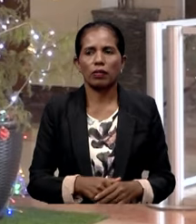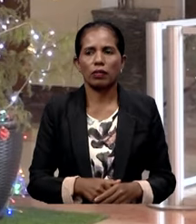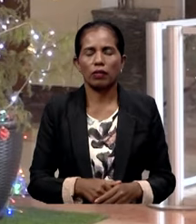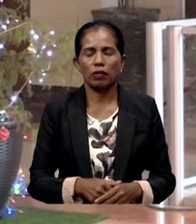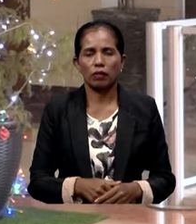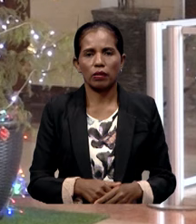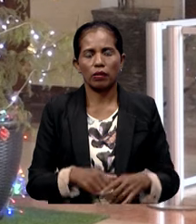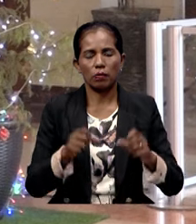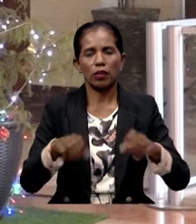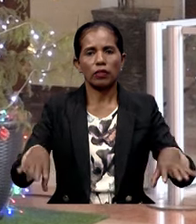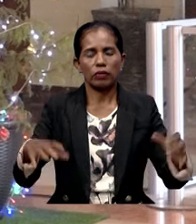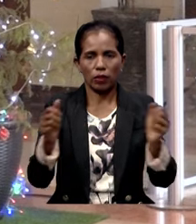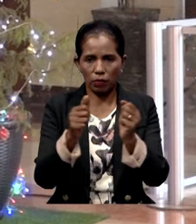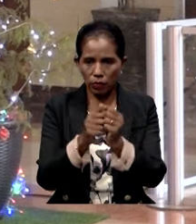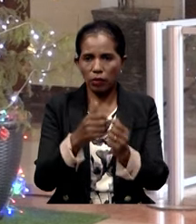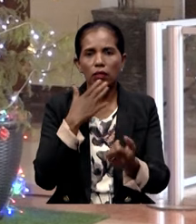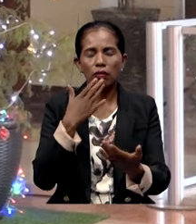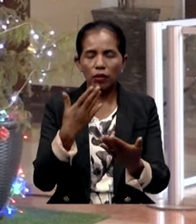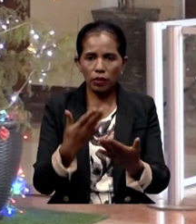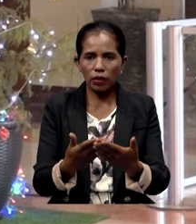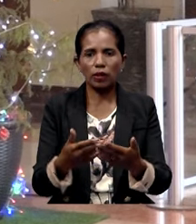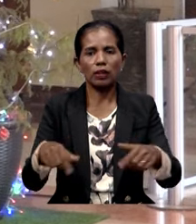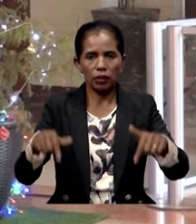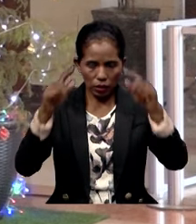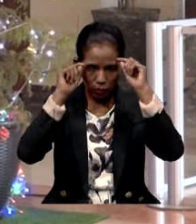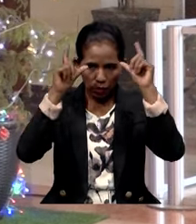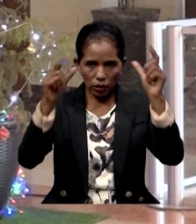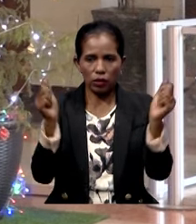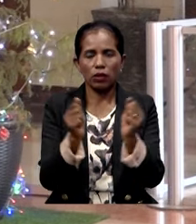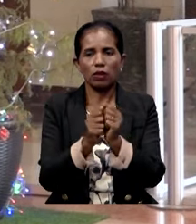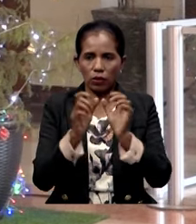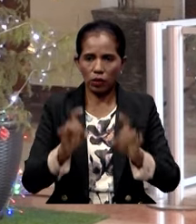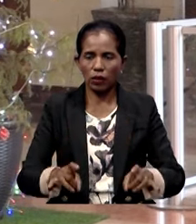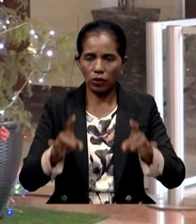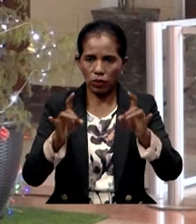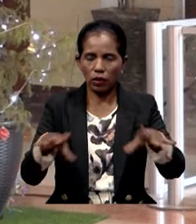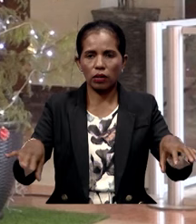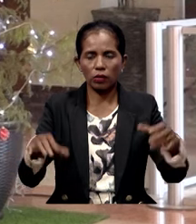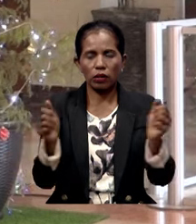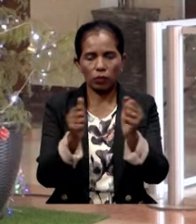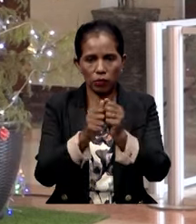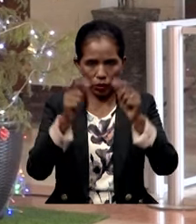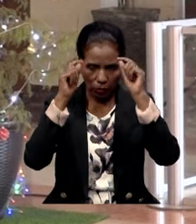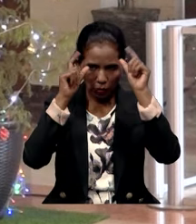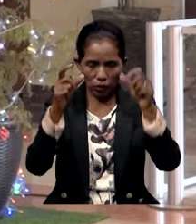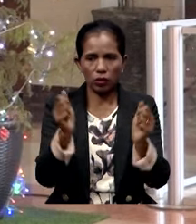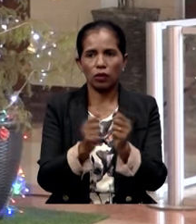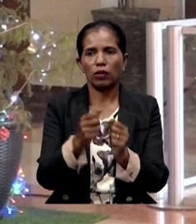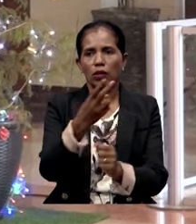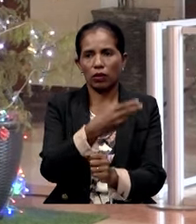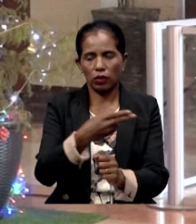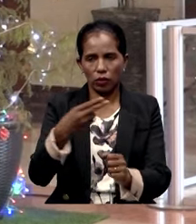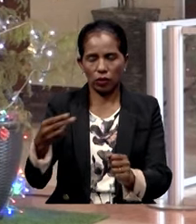Hametim, cooperação na bem, uma Timor-Leste e a Austrália, cooperação na bem, Timor-Leste e a Indonésia.